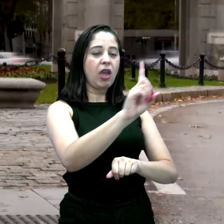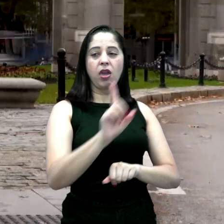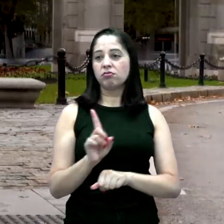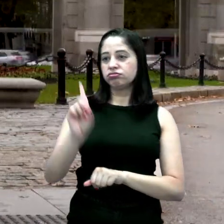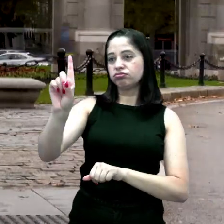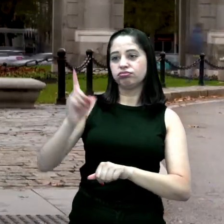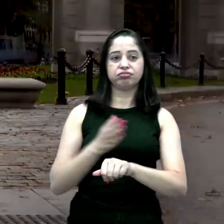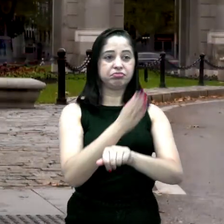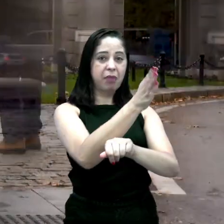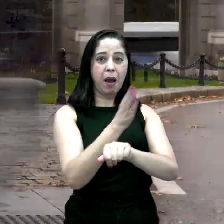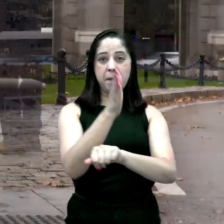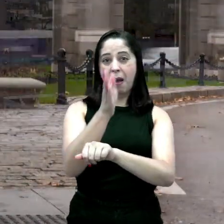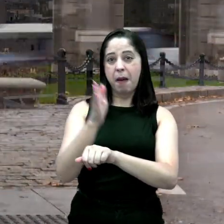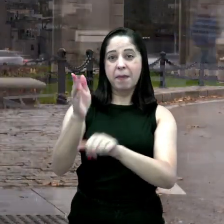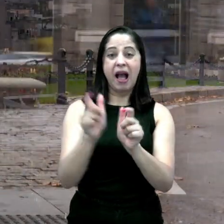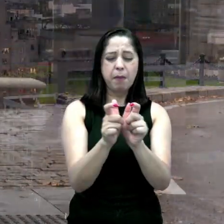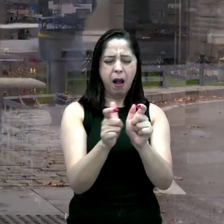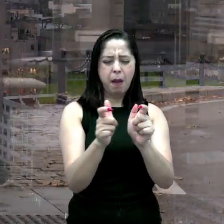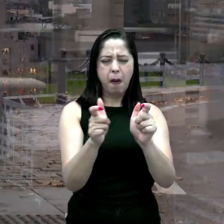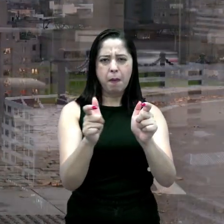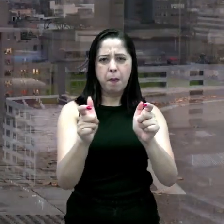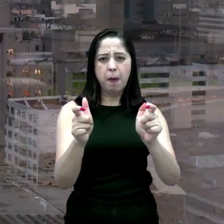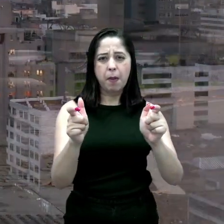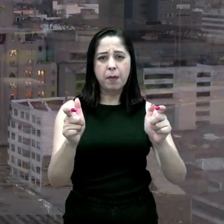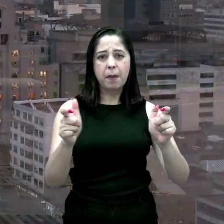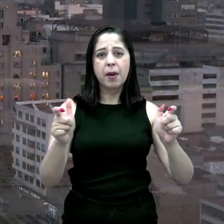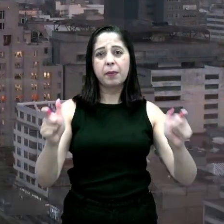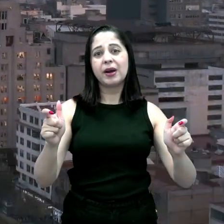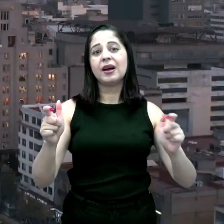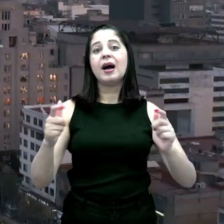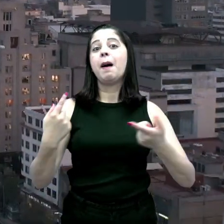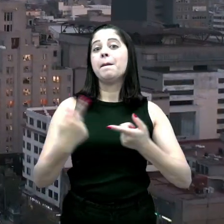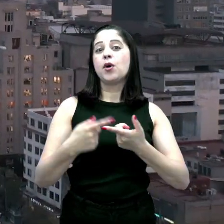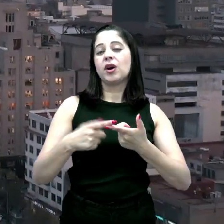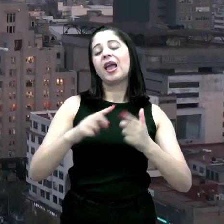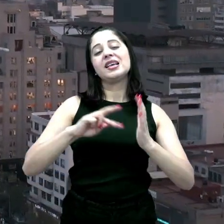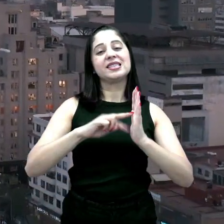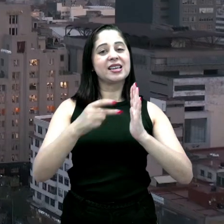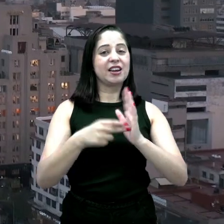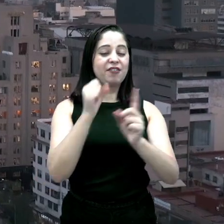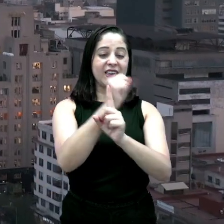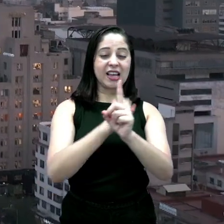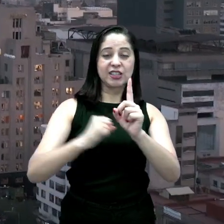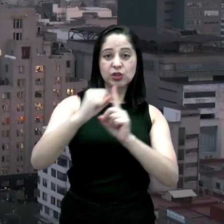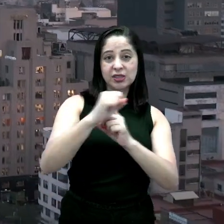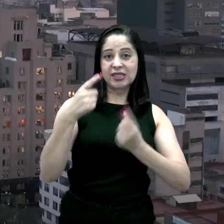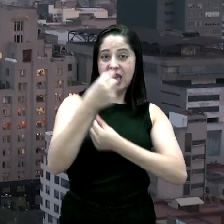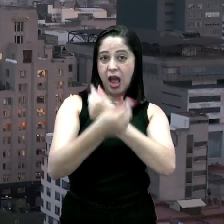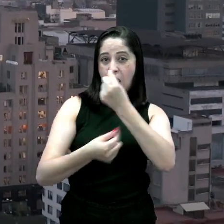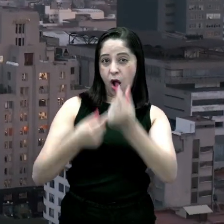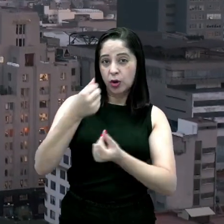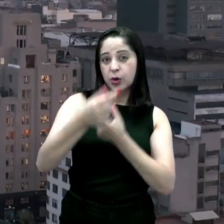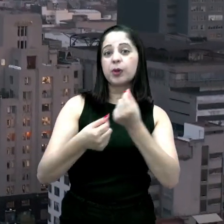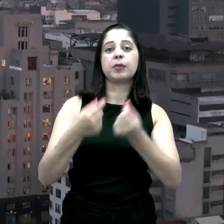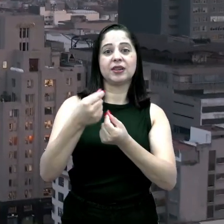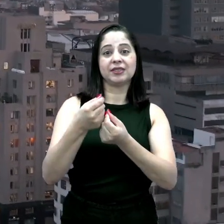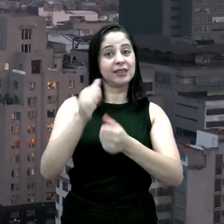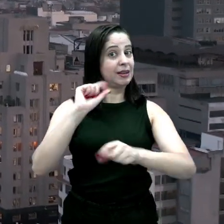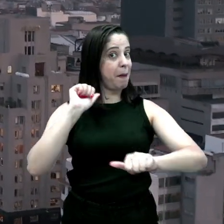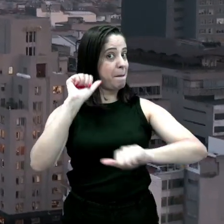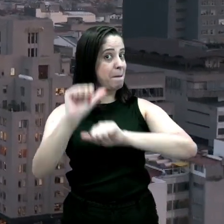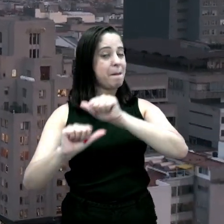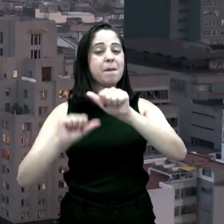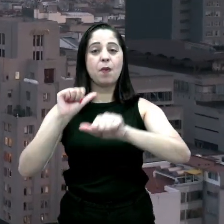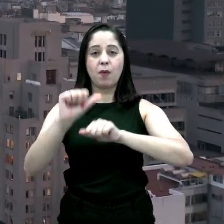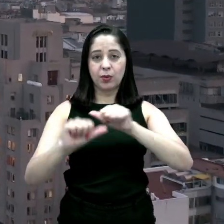humano tem crescido ao longo das décadas, refletindo mudanças sociais, econômicas, demográficas